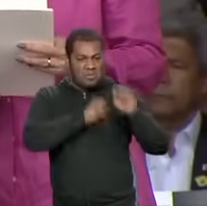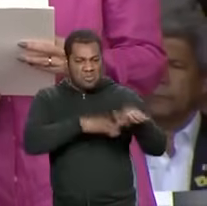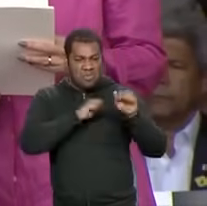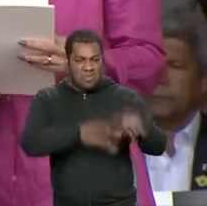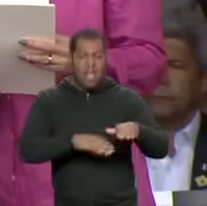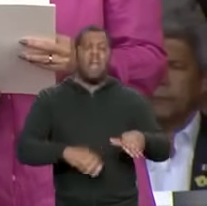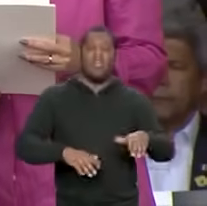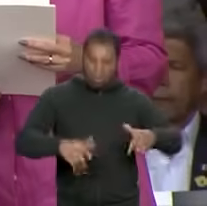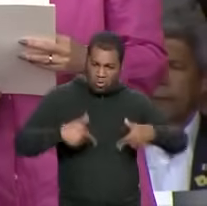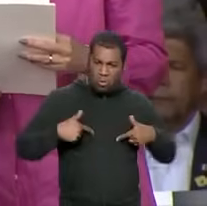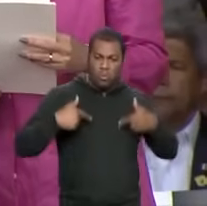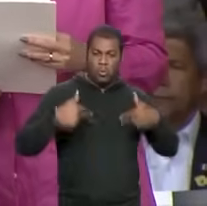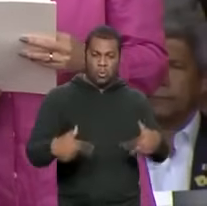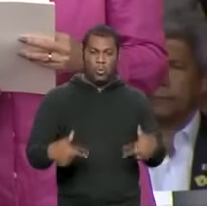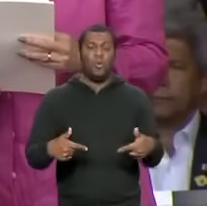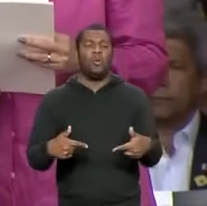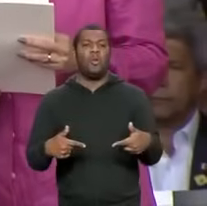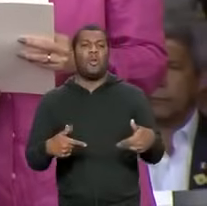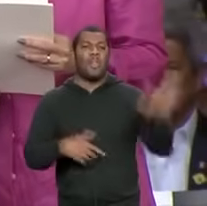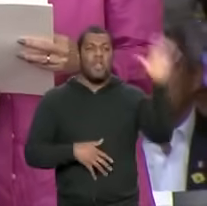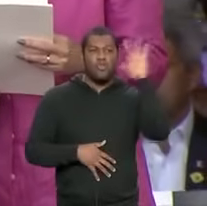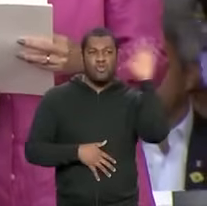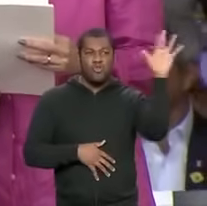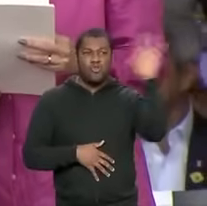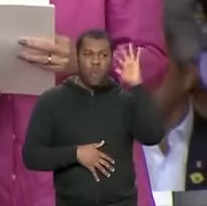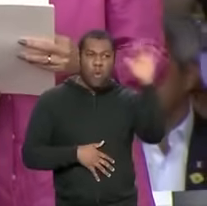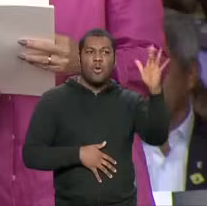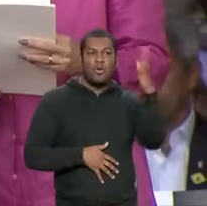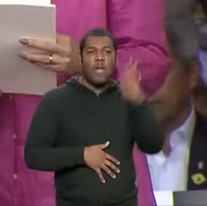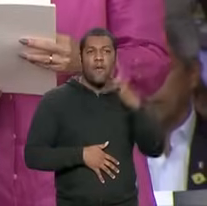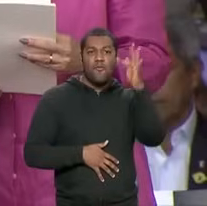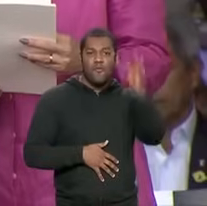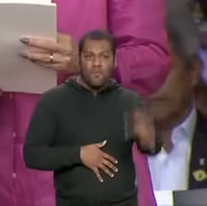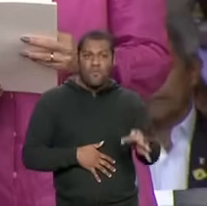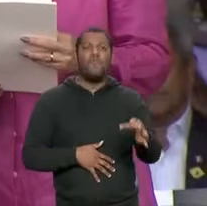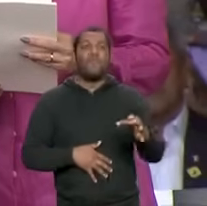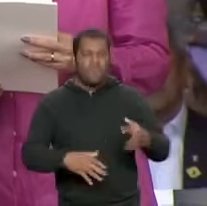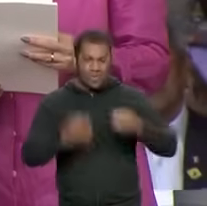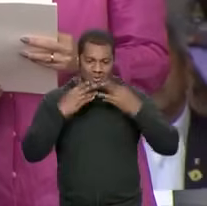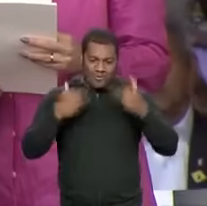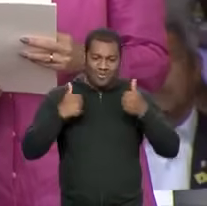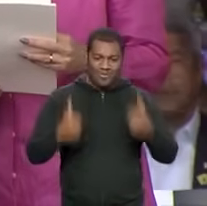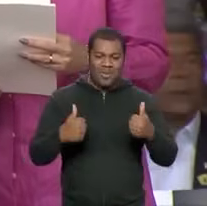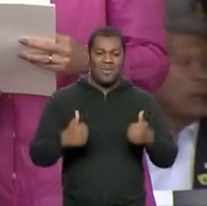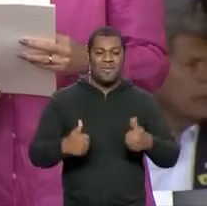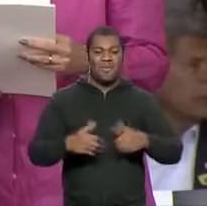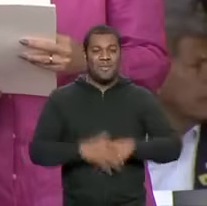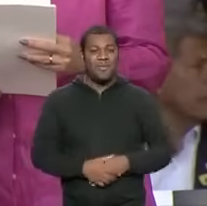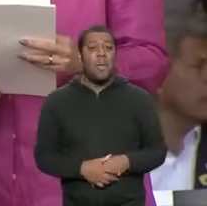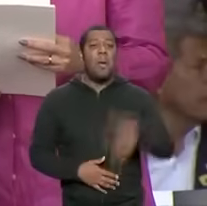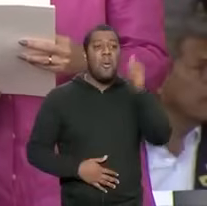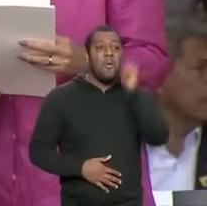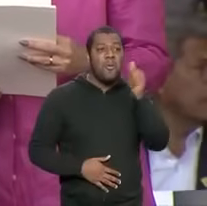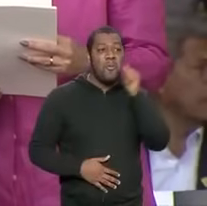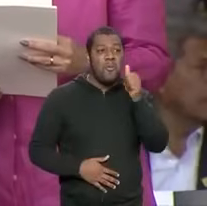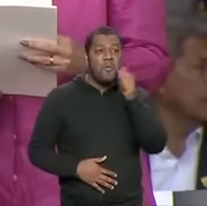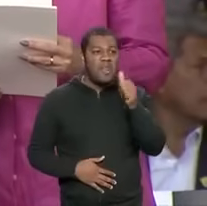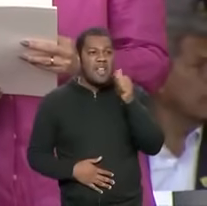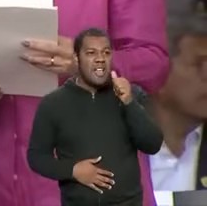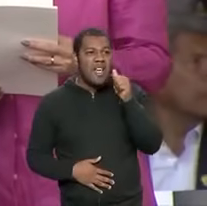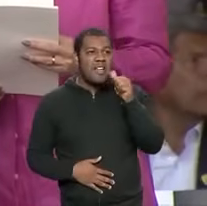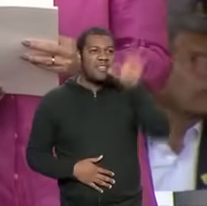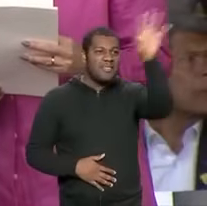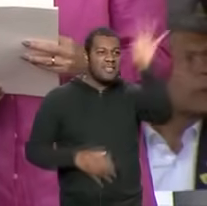organizem e luta pelo sonho do amanhã melhor mulheres que saíram de tantos cantos do Brasil